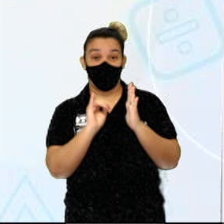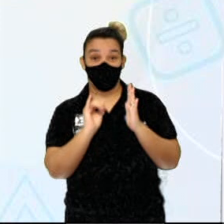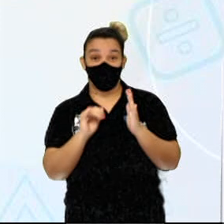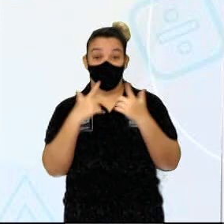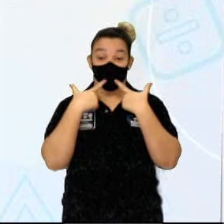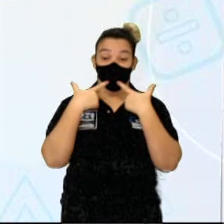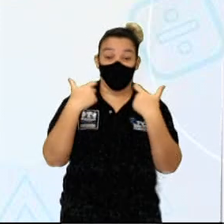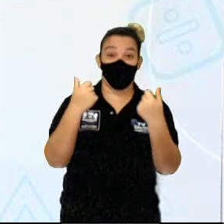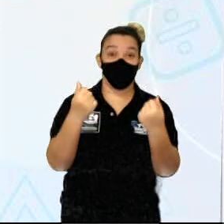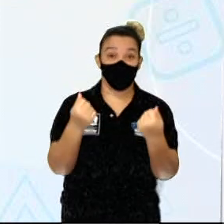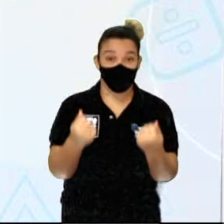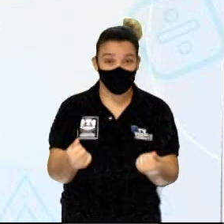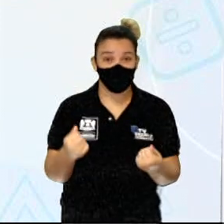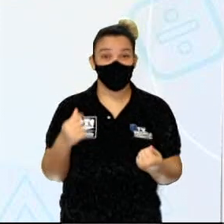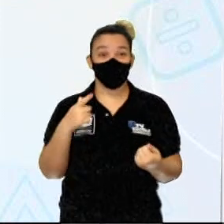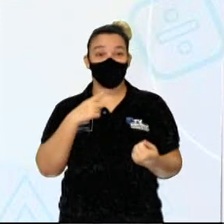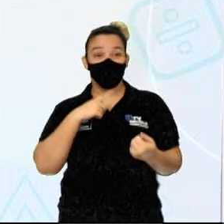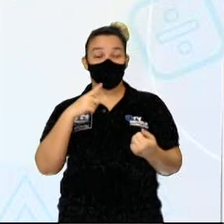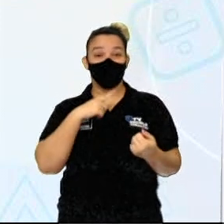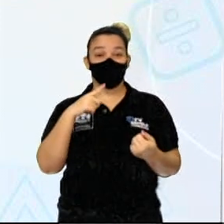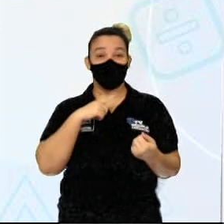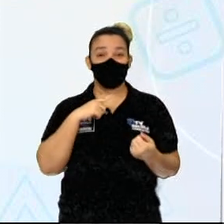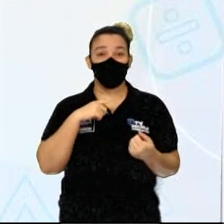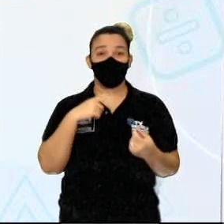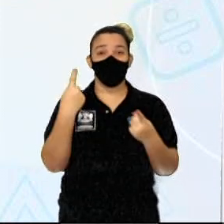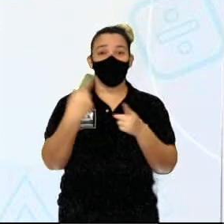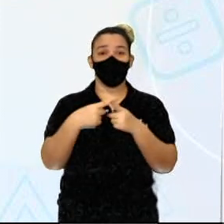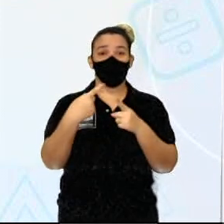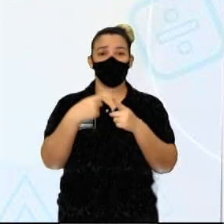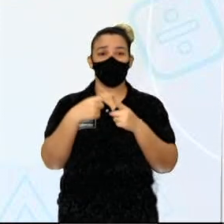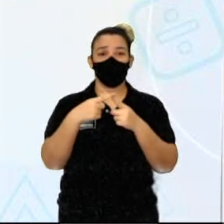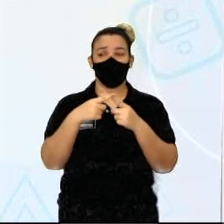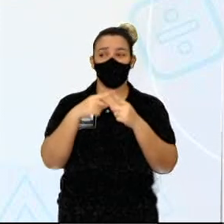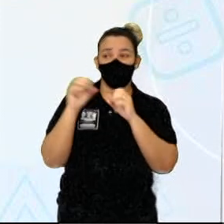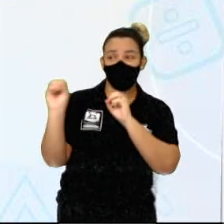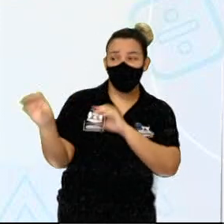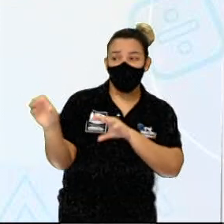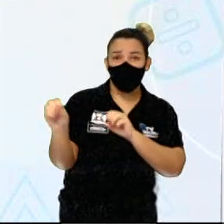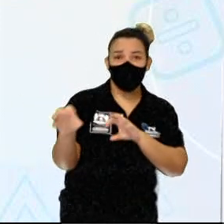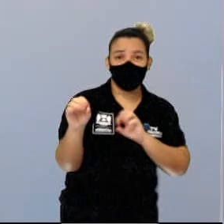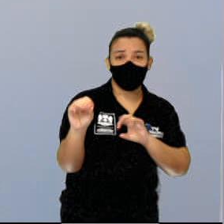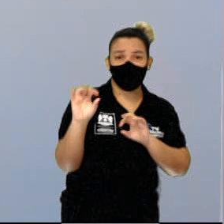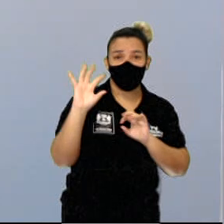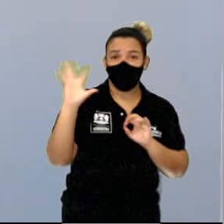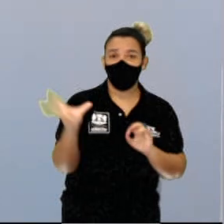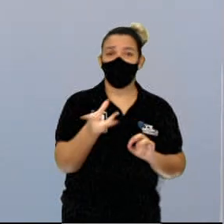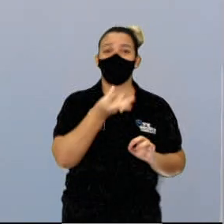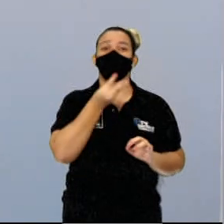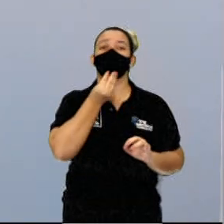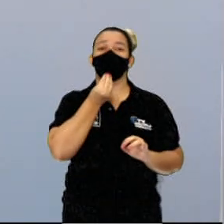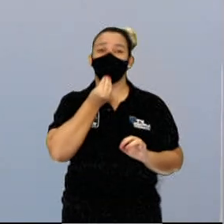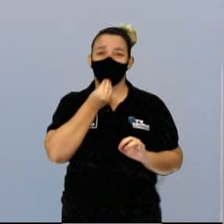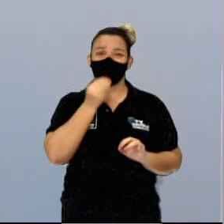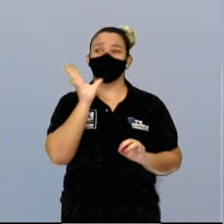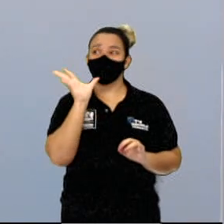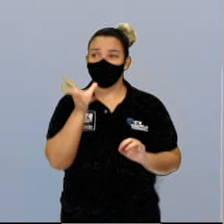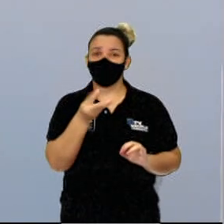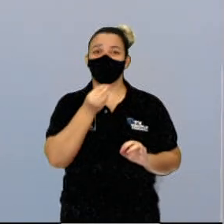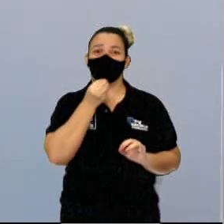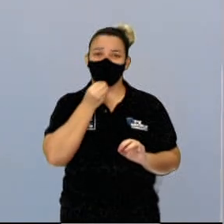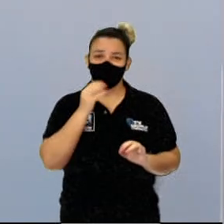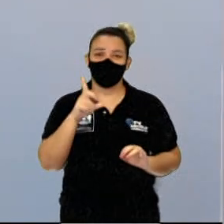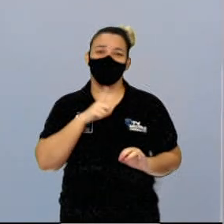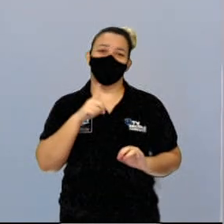literário, cuja intencionalidade é a transmissão de conhecimento com forte carga moral. Eis aí o objetivo da